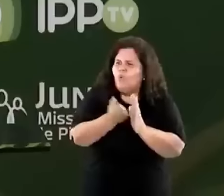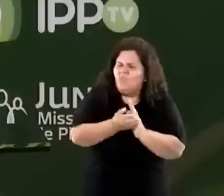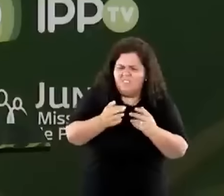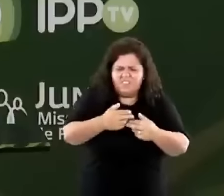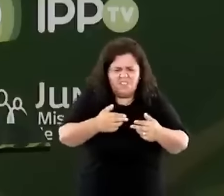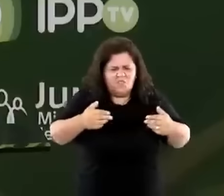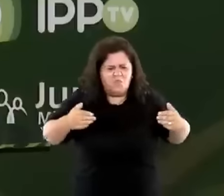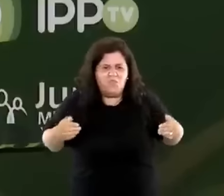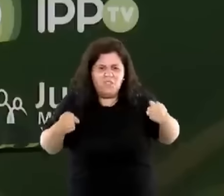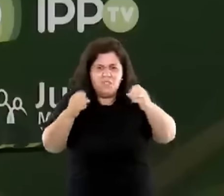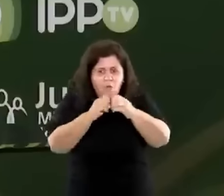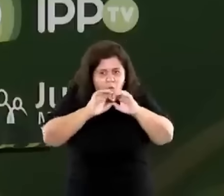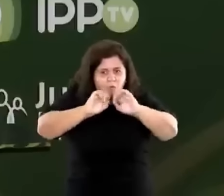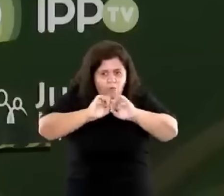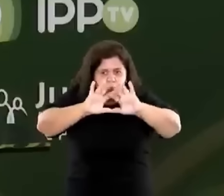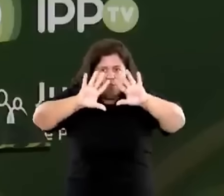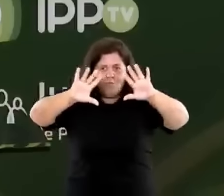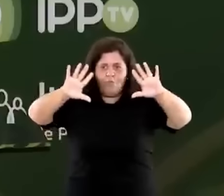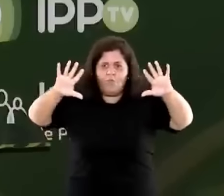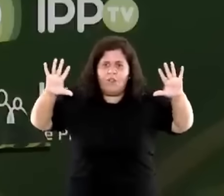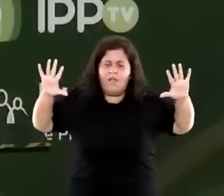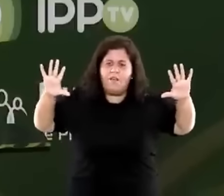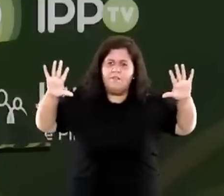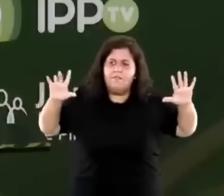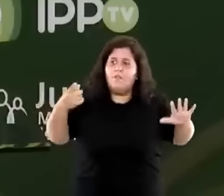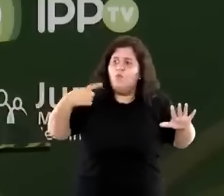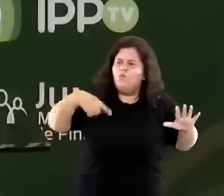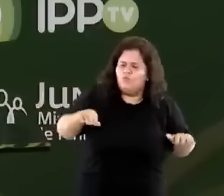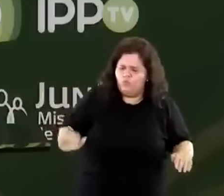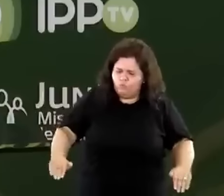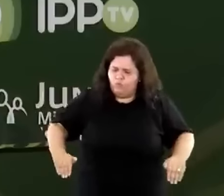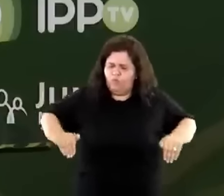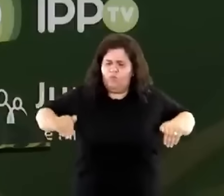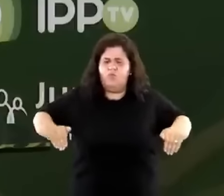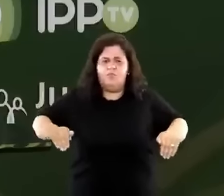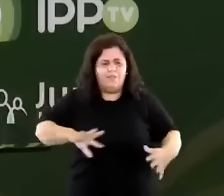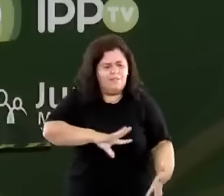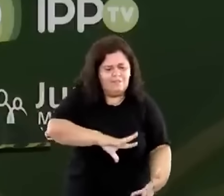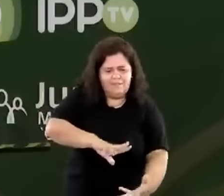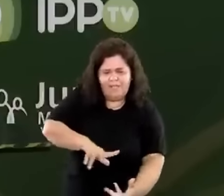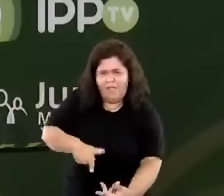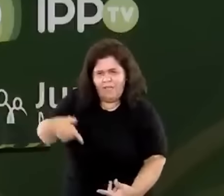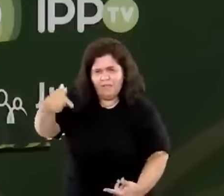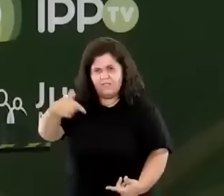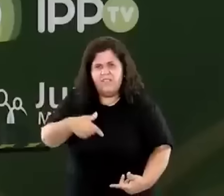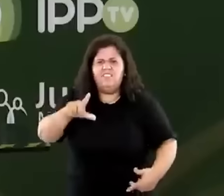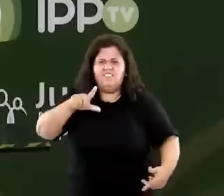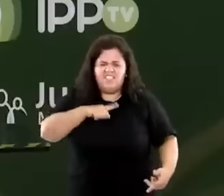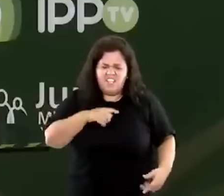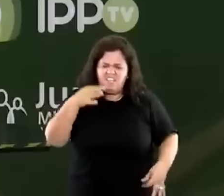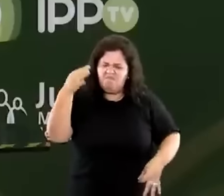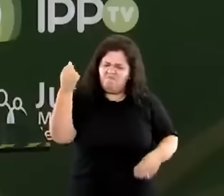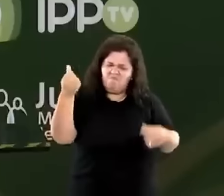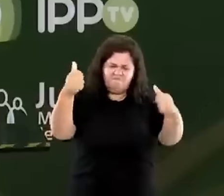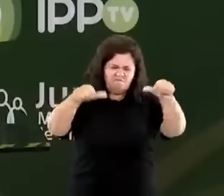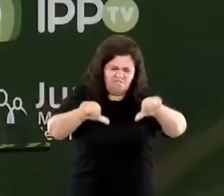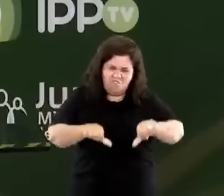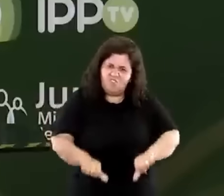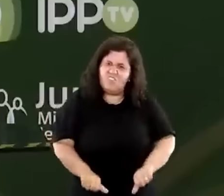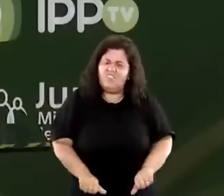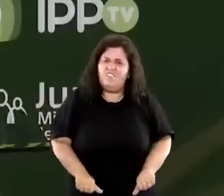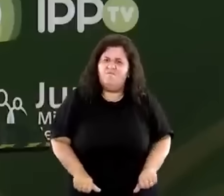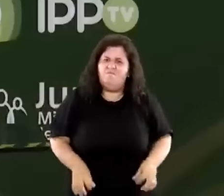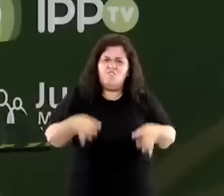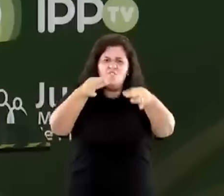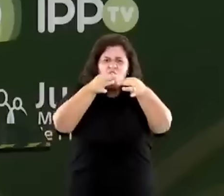com o caráter deste Deus santo os Tronos da terra estão maculados pela injustiça os Tronos